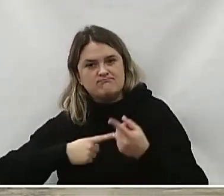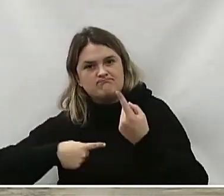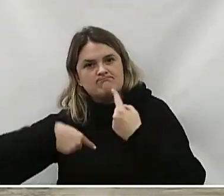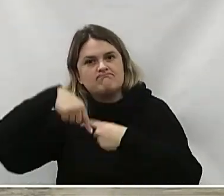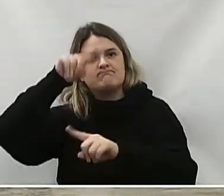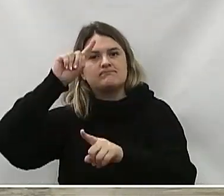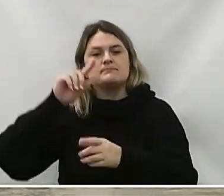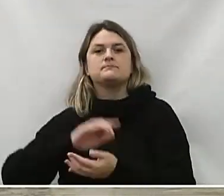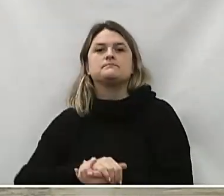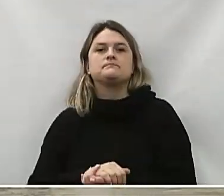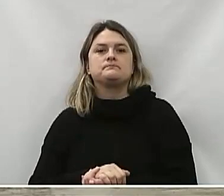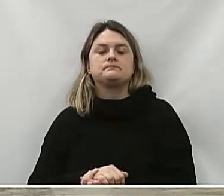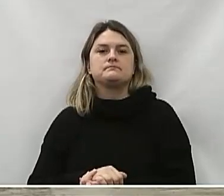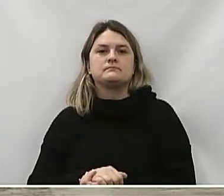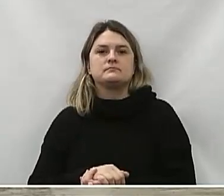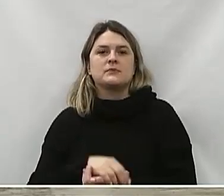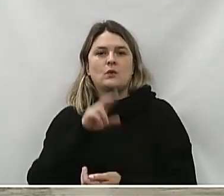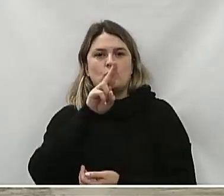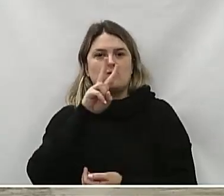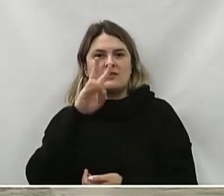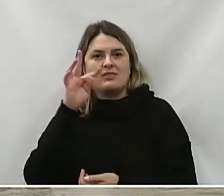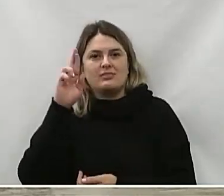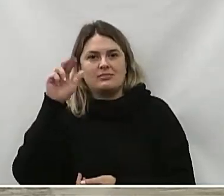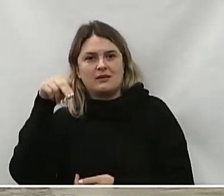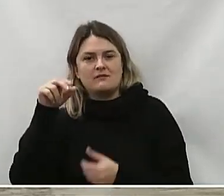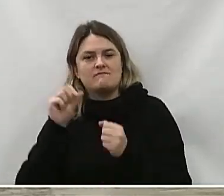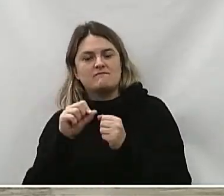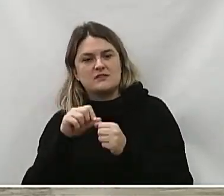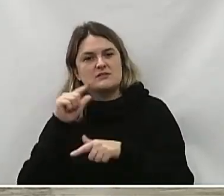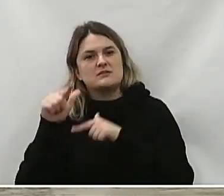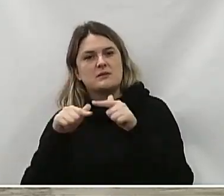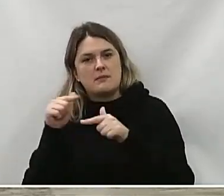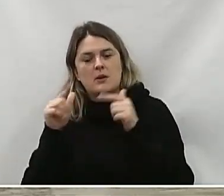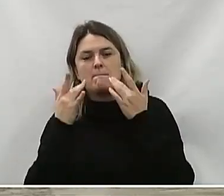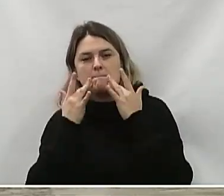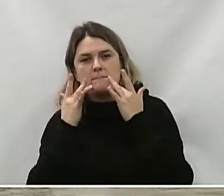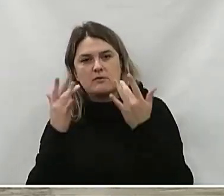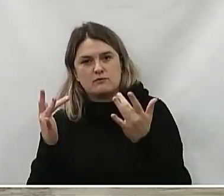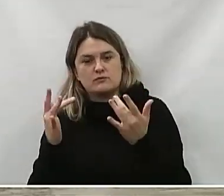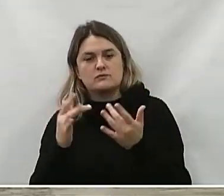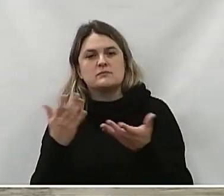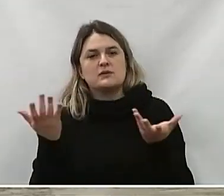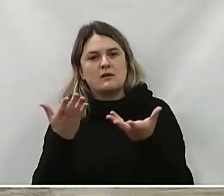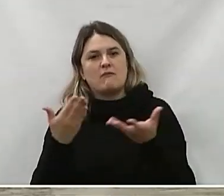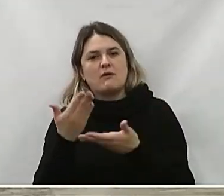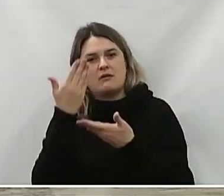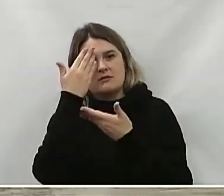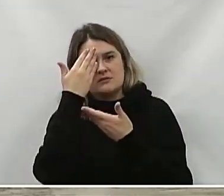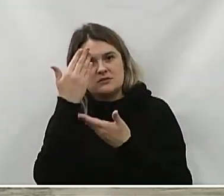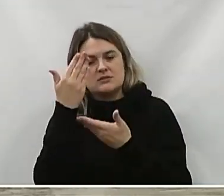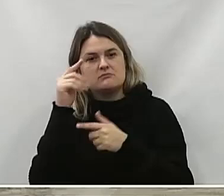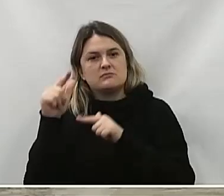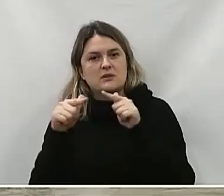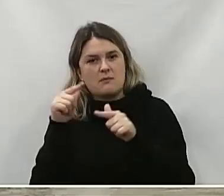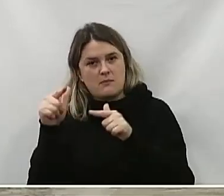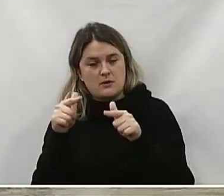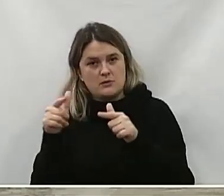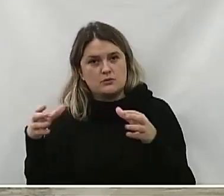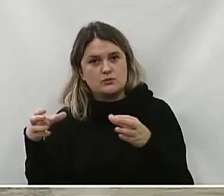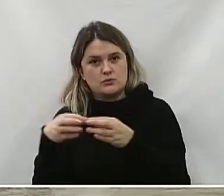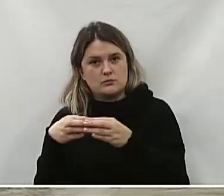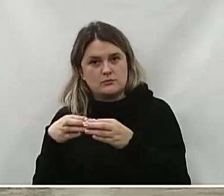mais e o Alvin A3 teve lá fazendo esse trabalho que era que agradecer pelo trabalho da equipe